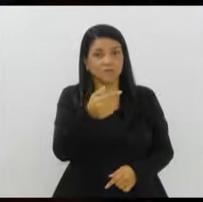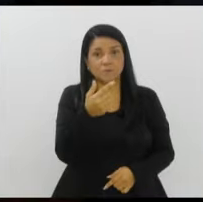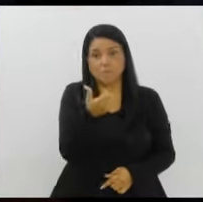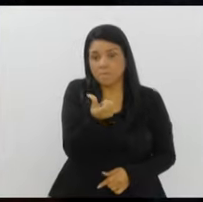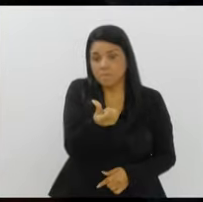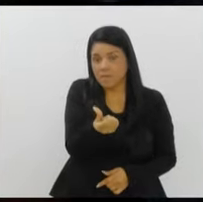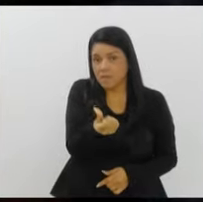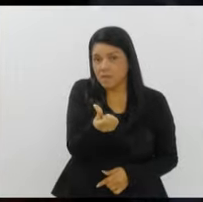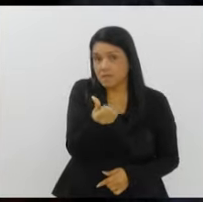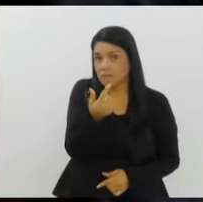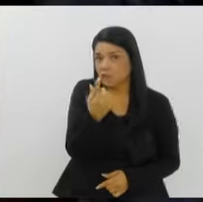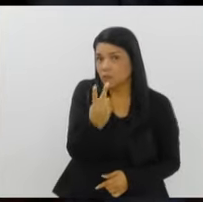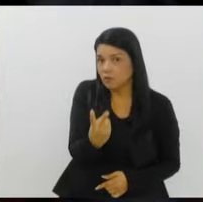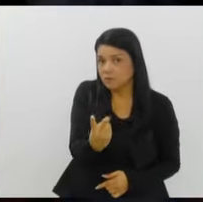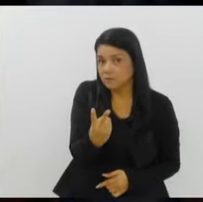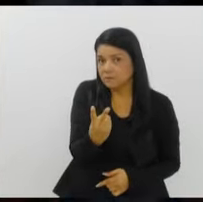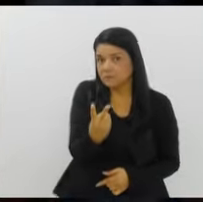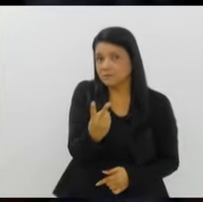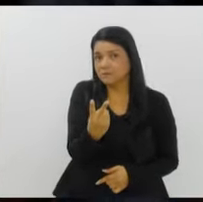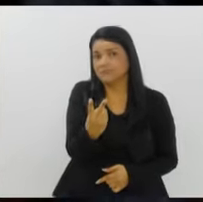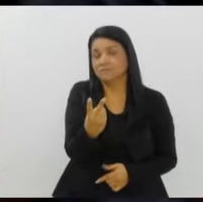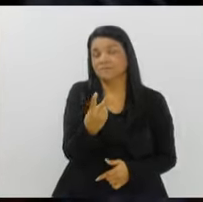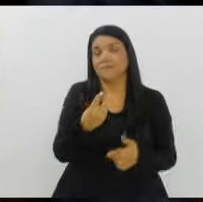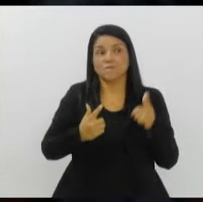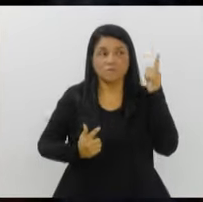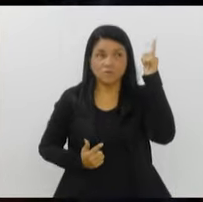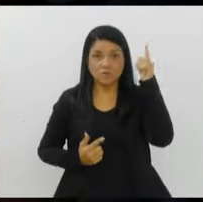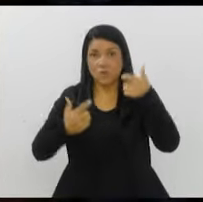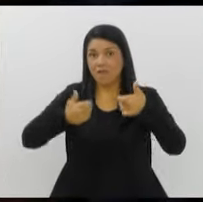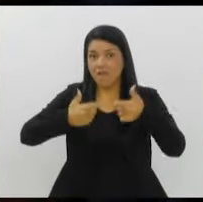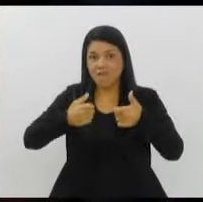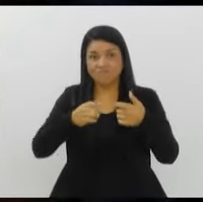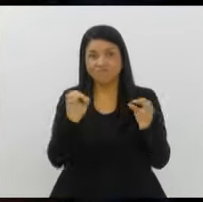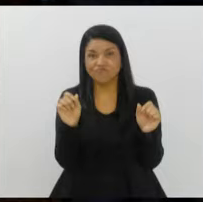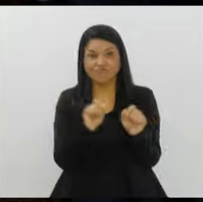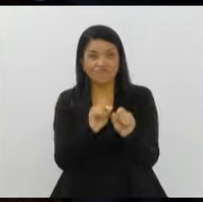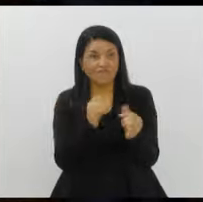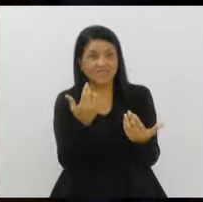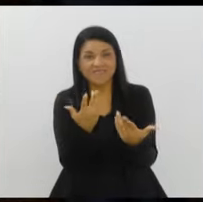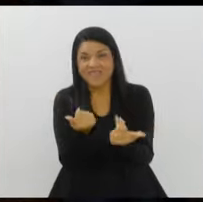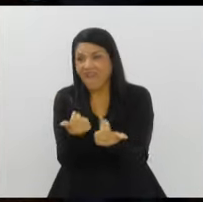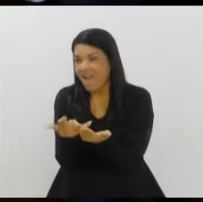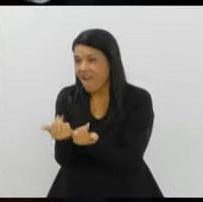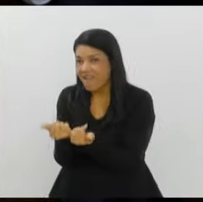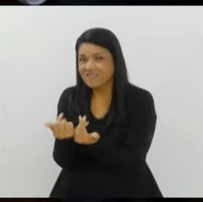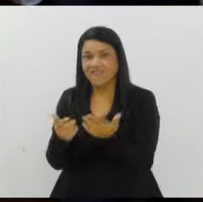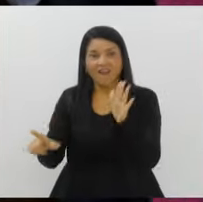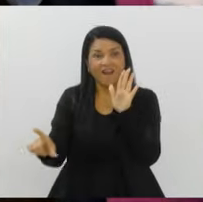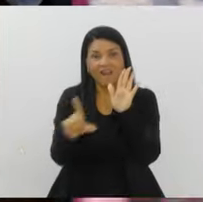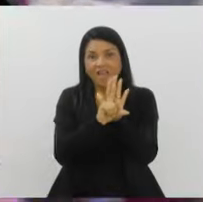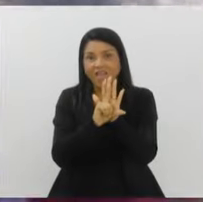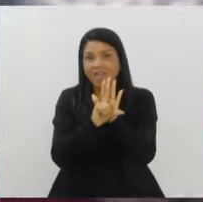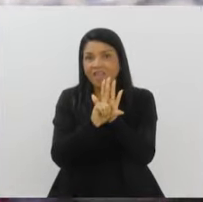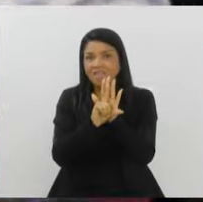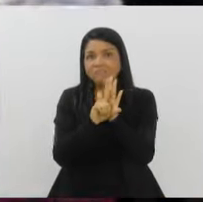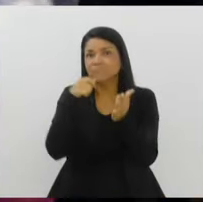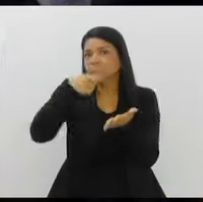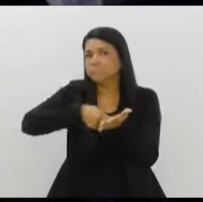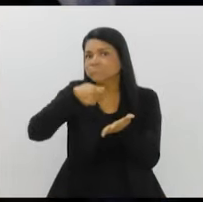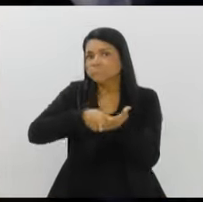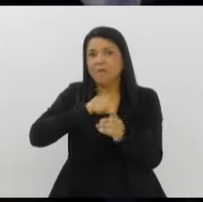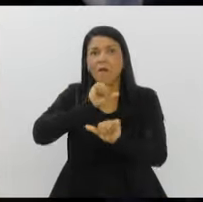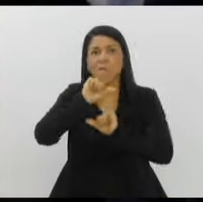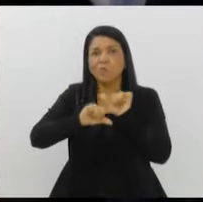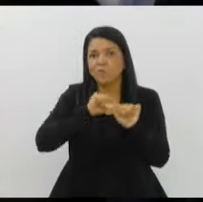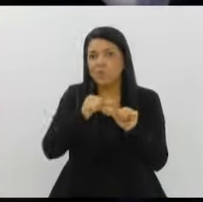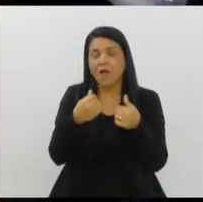nada, infelizmente, nada é feito. Cadê as leis severas para mudar toda essa situação, senhora Presidente?